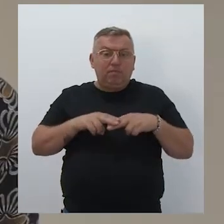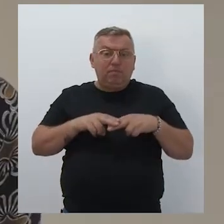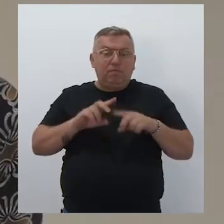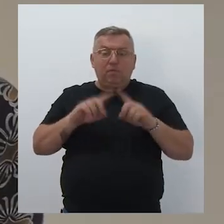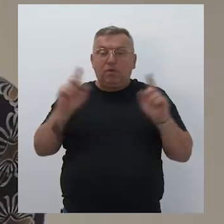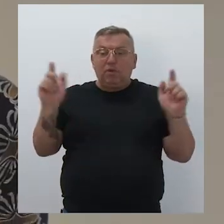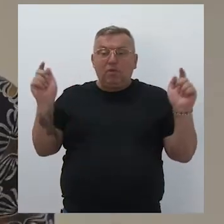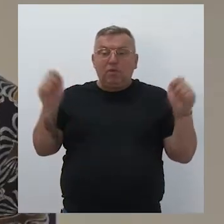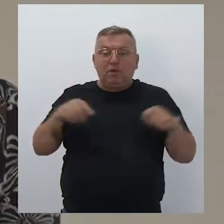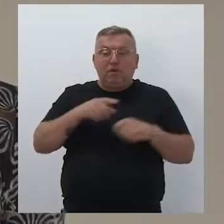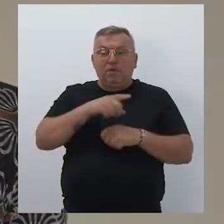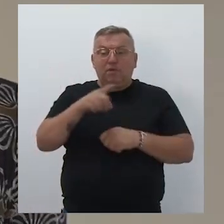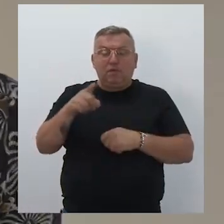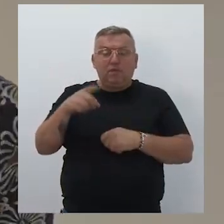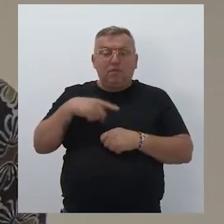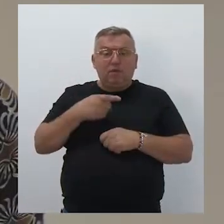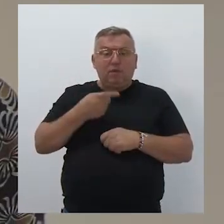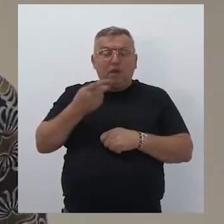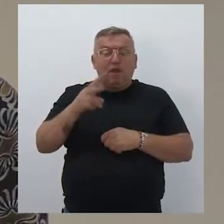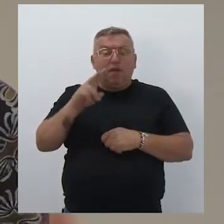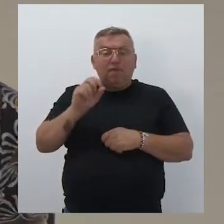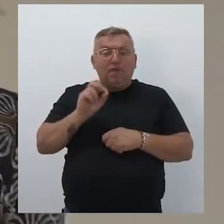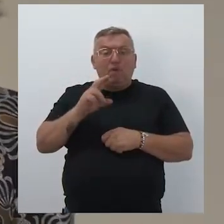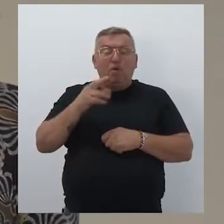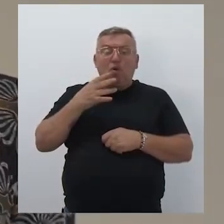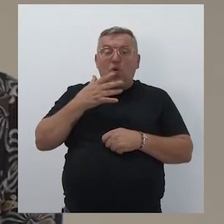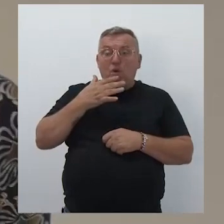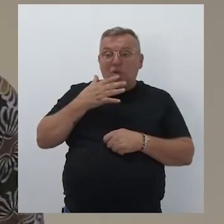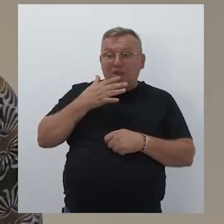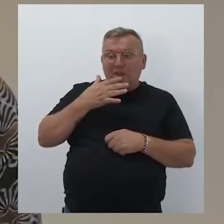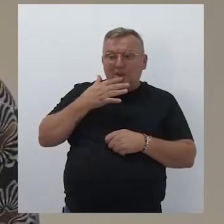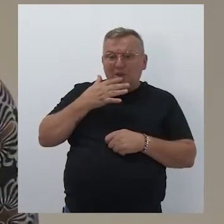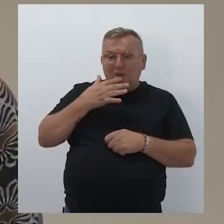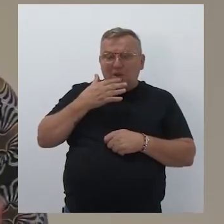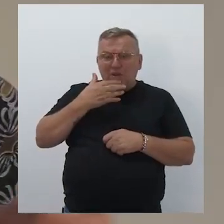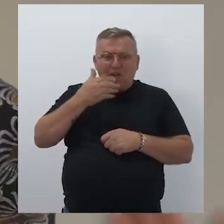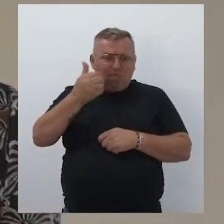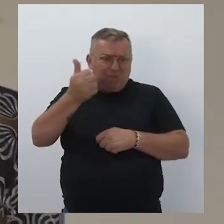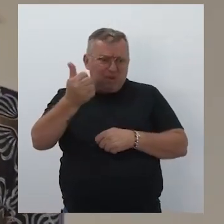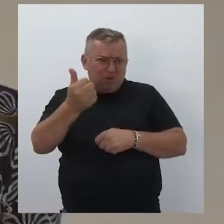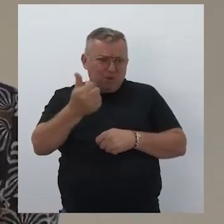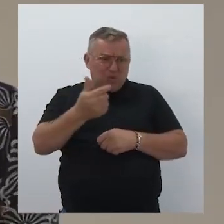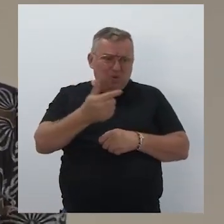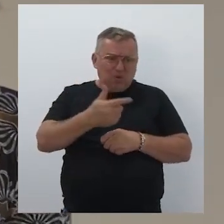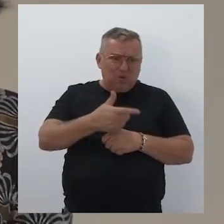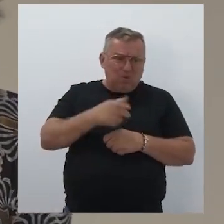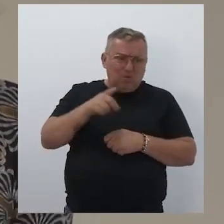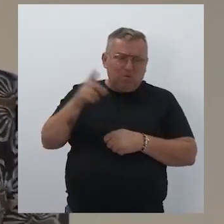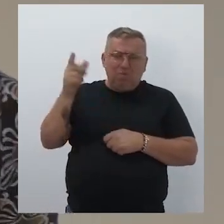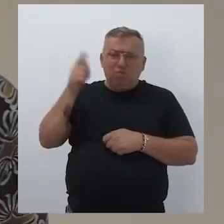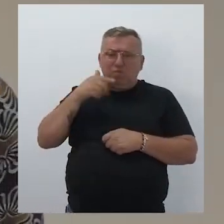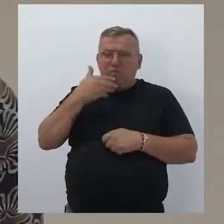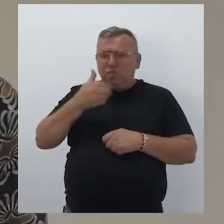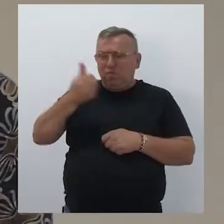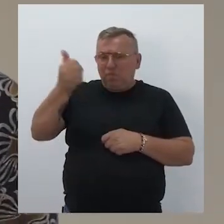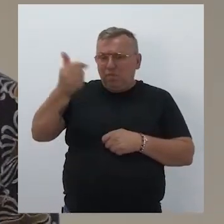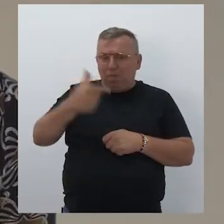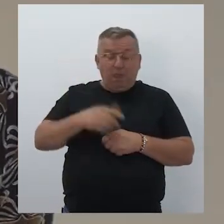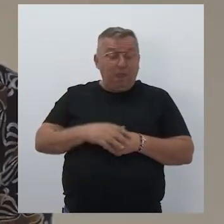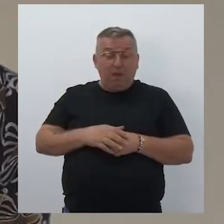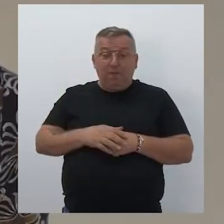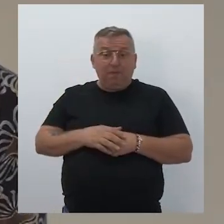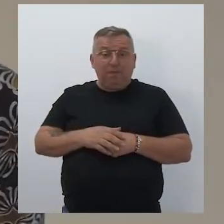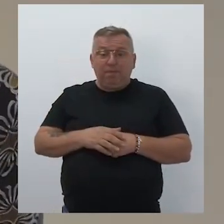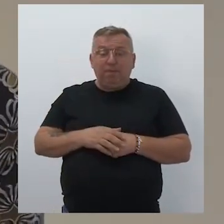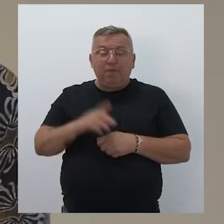competências que você possa valorar com nota ou dizer que um é melhor do que o outro, um se deu melhor do que o outro.